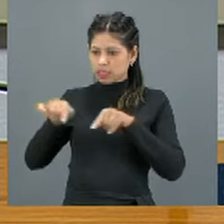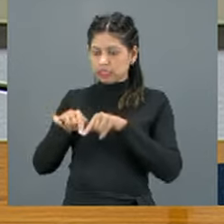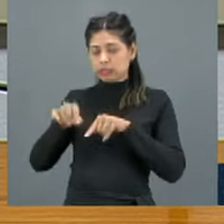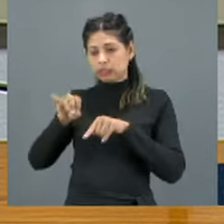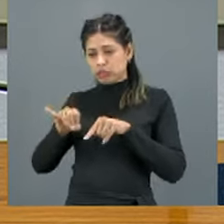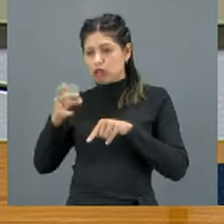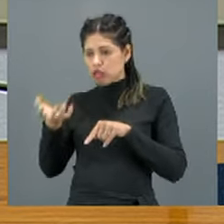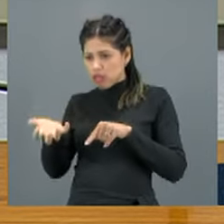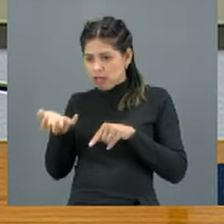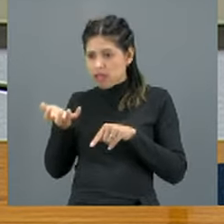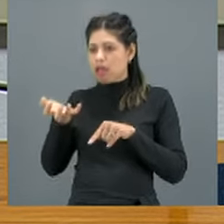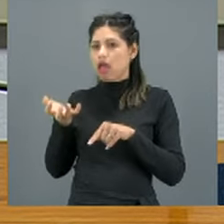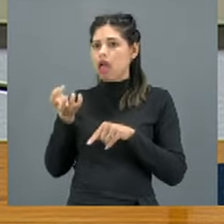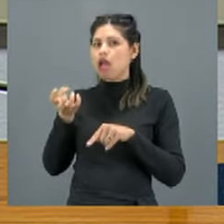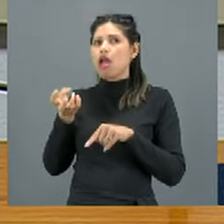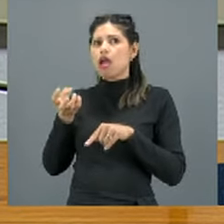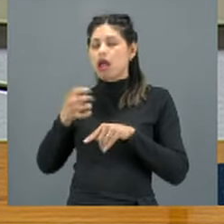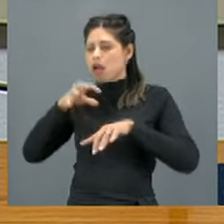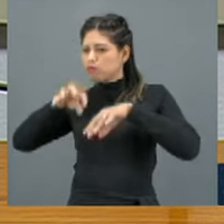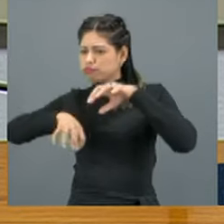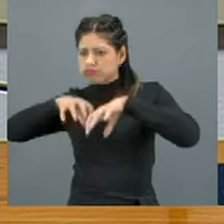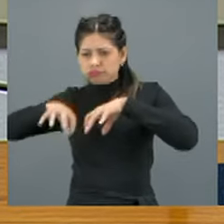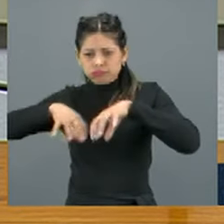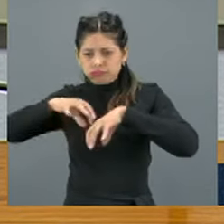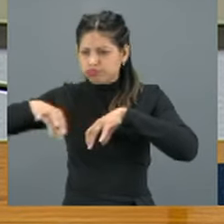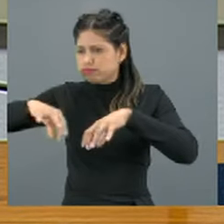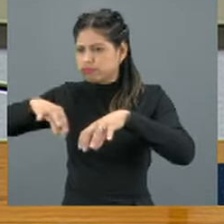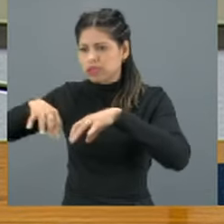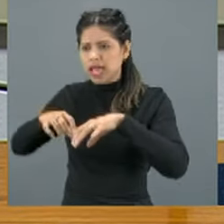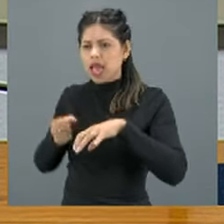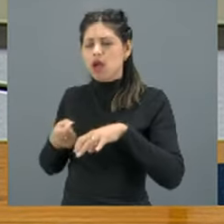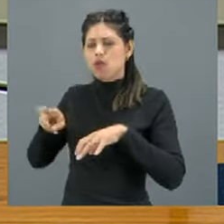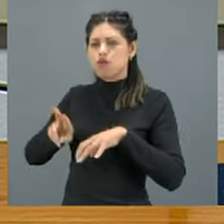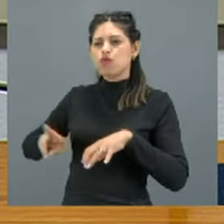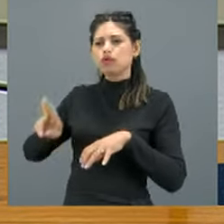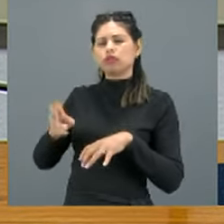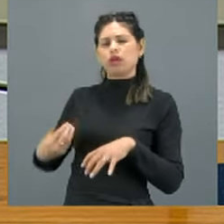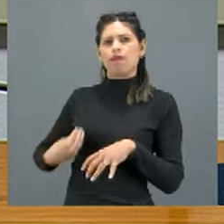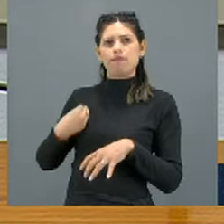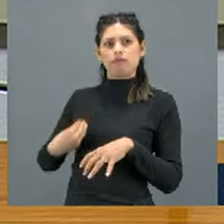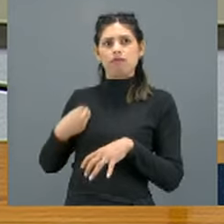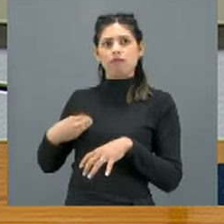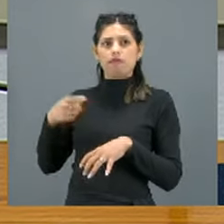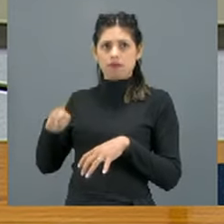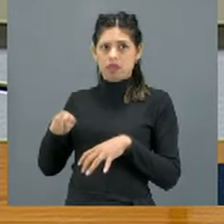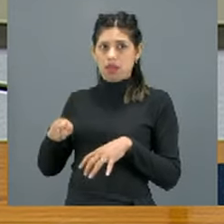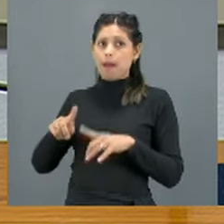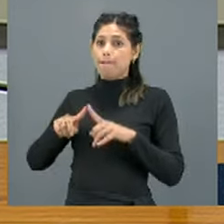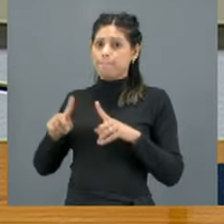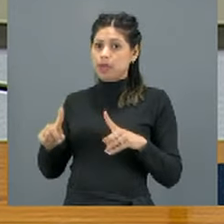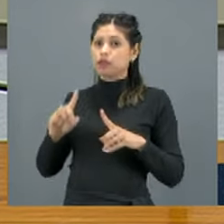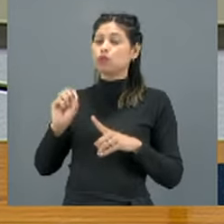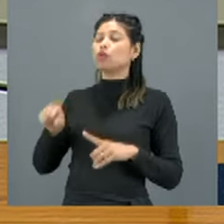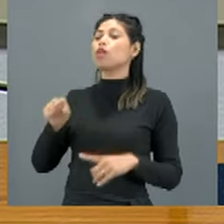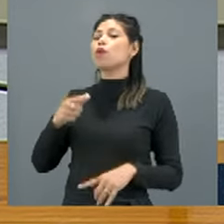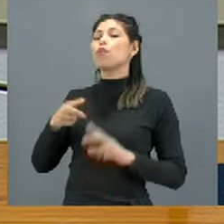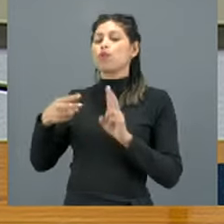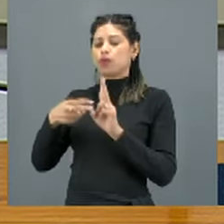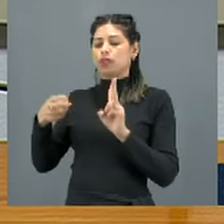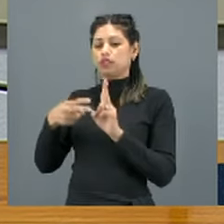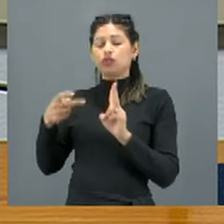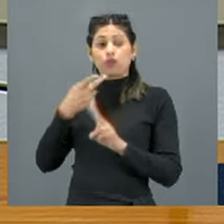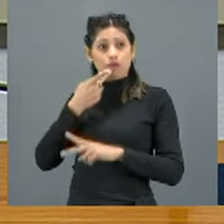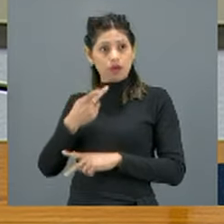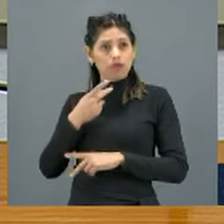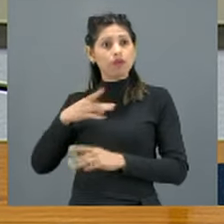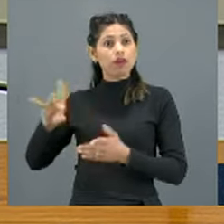ele poder explorar. Nós temos dito na CPI que os índios dizem que foram enganados. A criação das